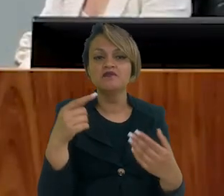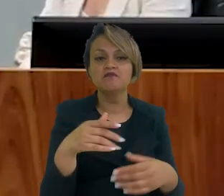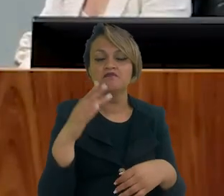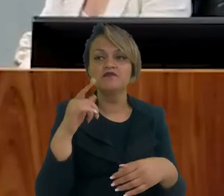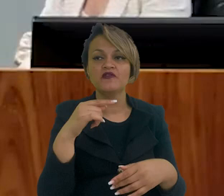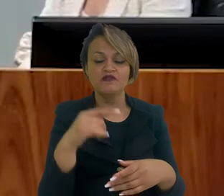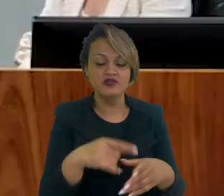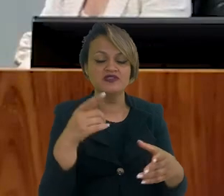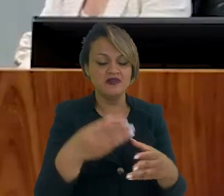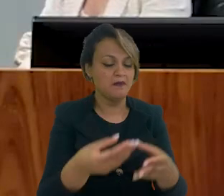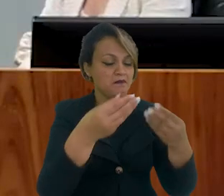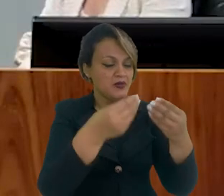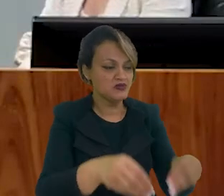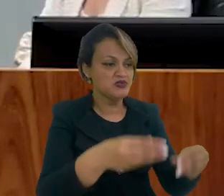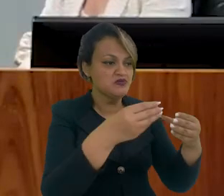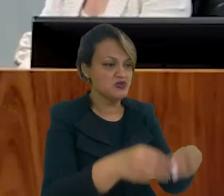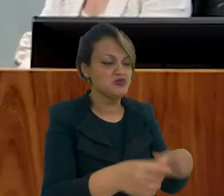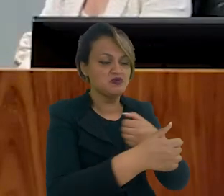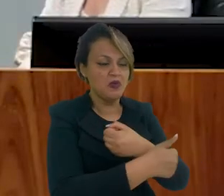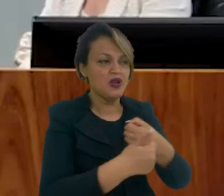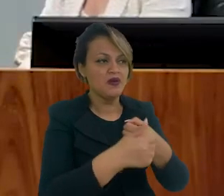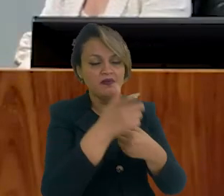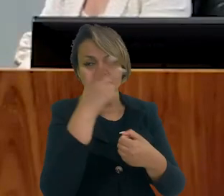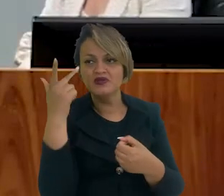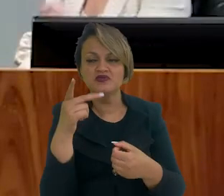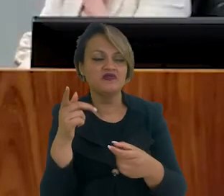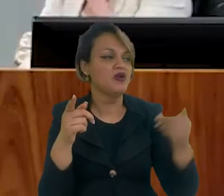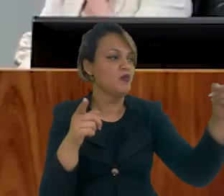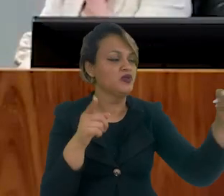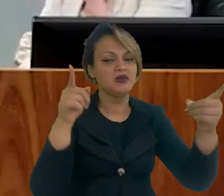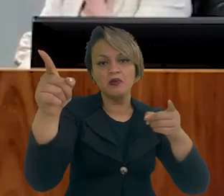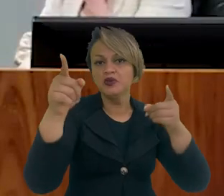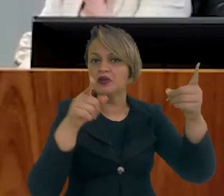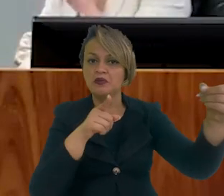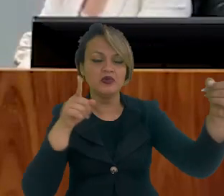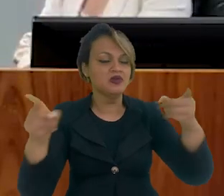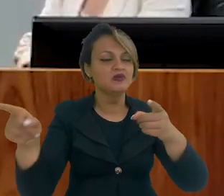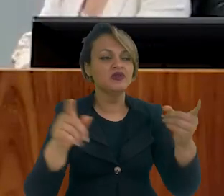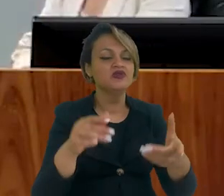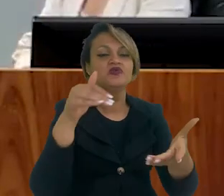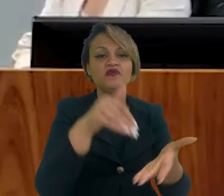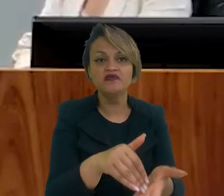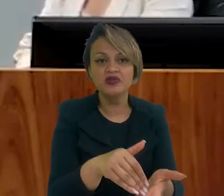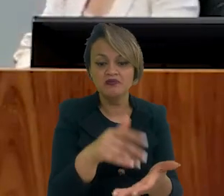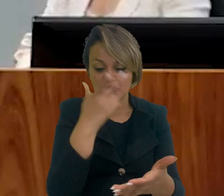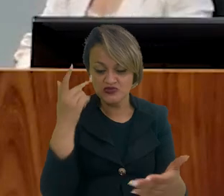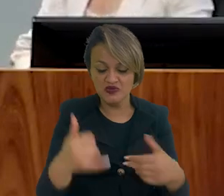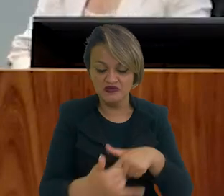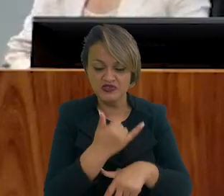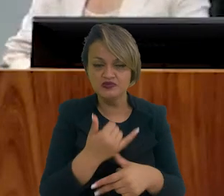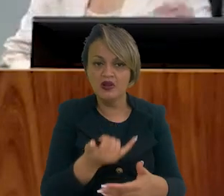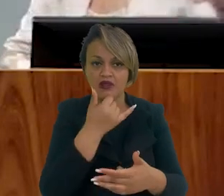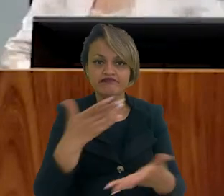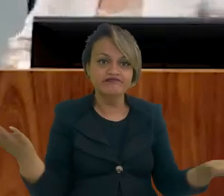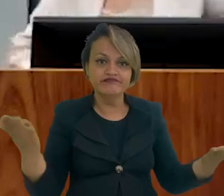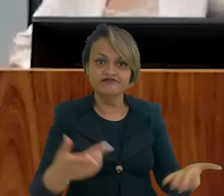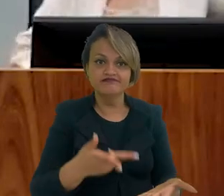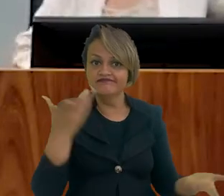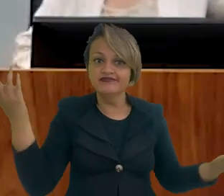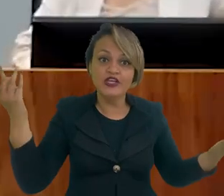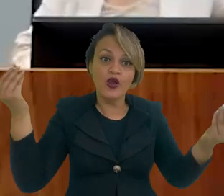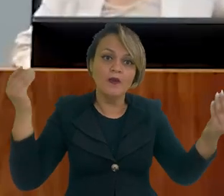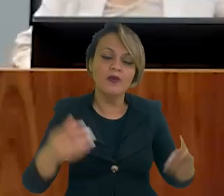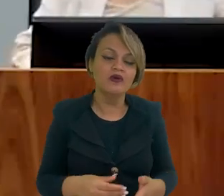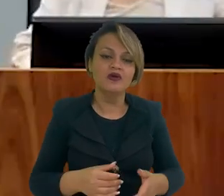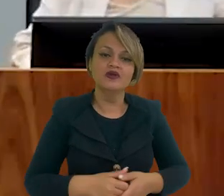spreading da responsabilidade o que que é né praticamente é você vai dando tantos danos morais e sociedade só que alguém fica com dano né No